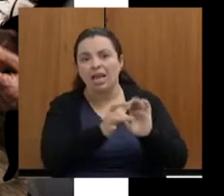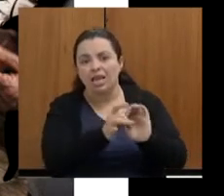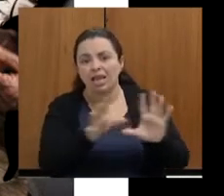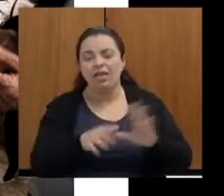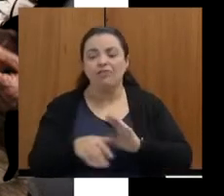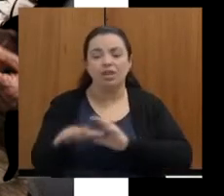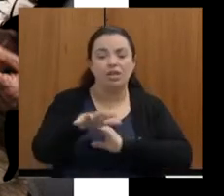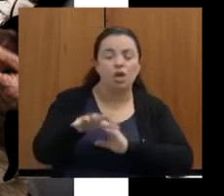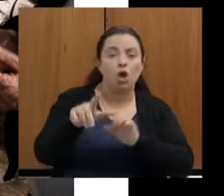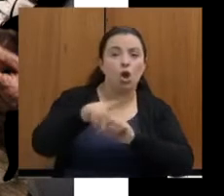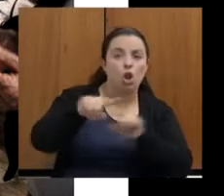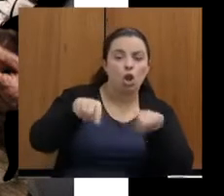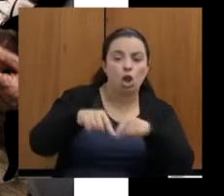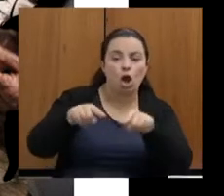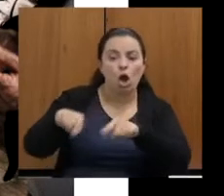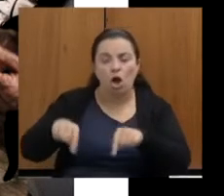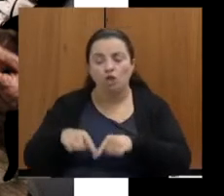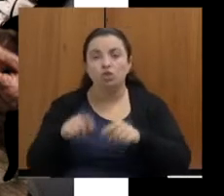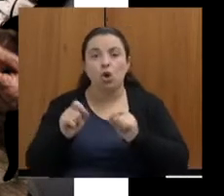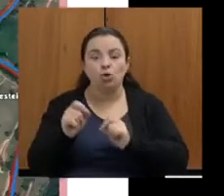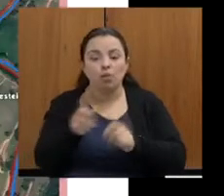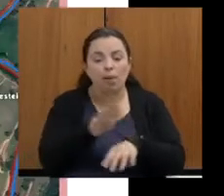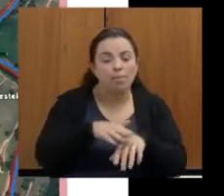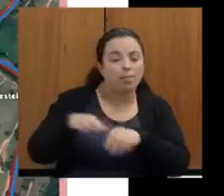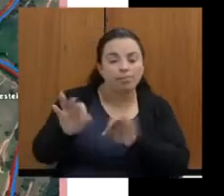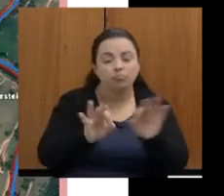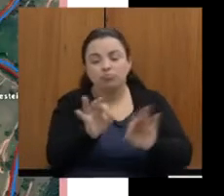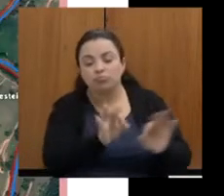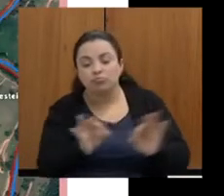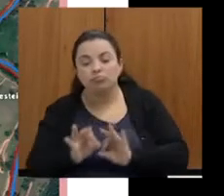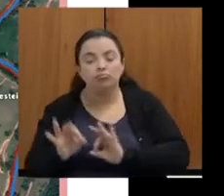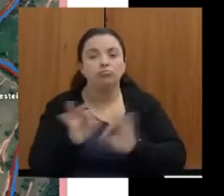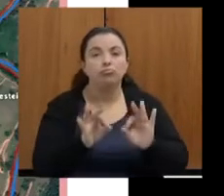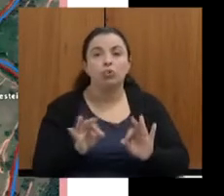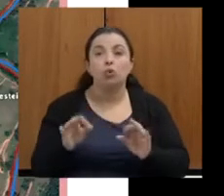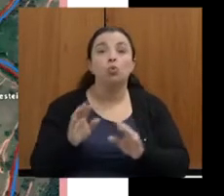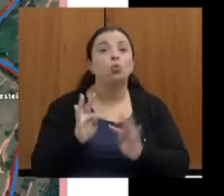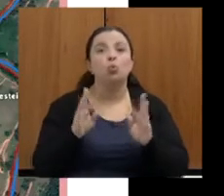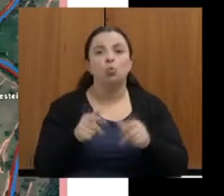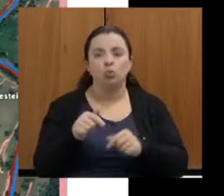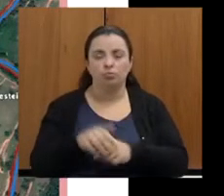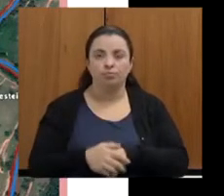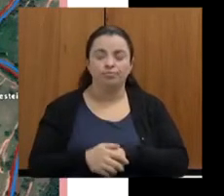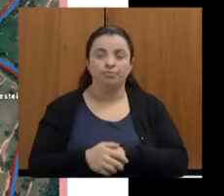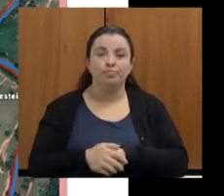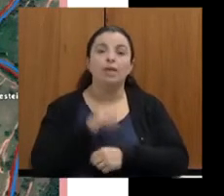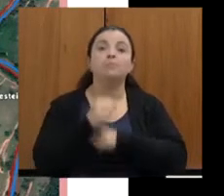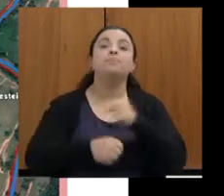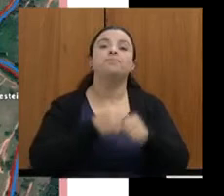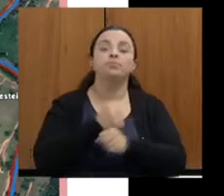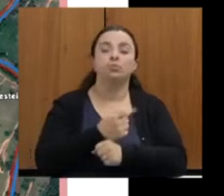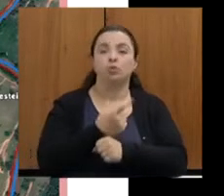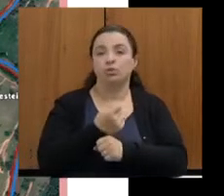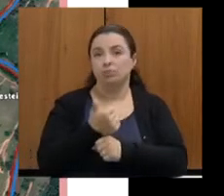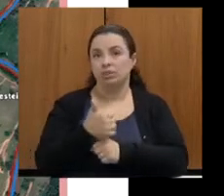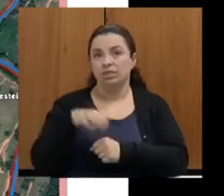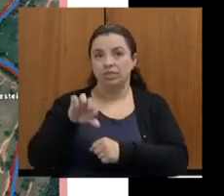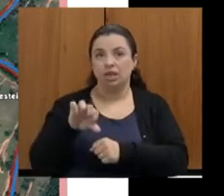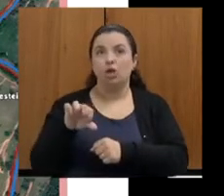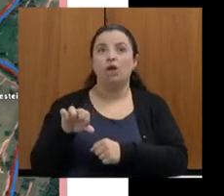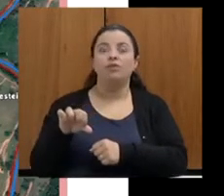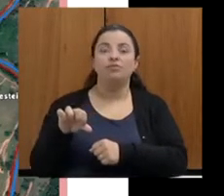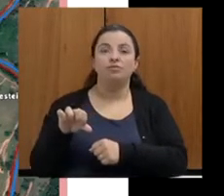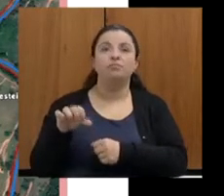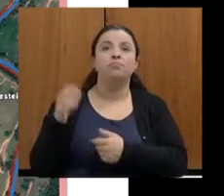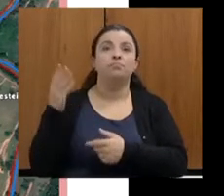também os lotes pode passar já em 2019 Então a gente tem aí é